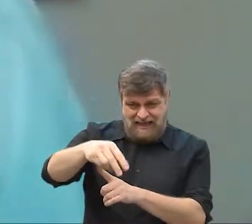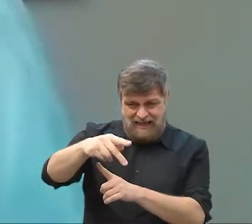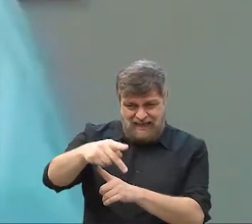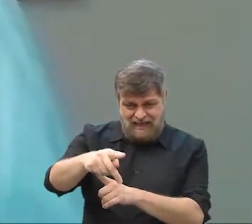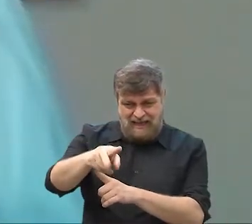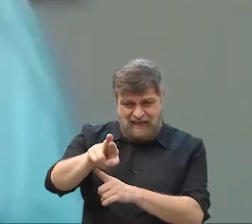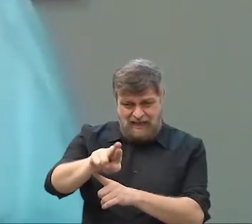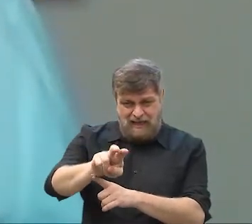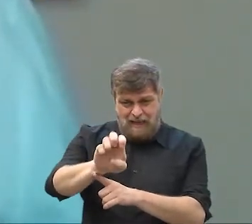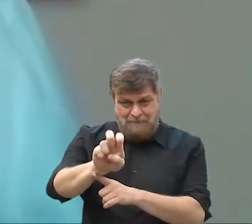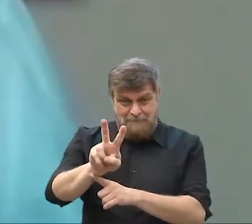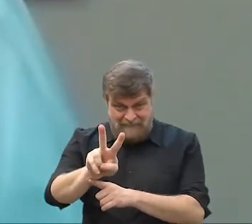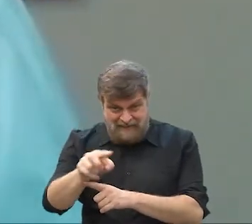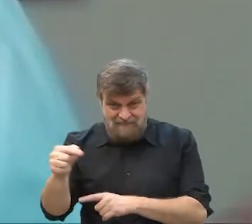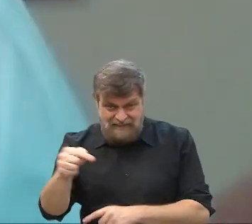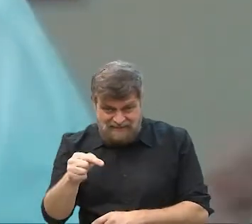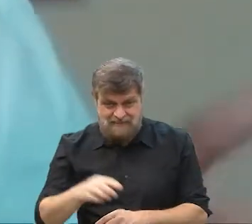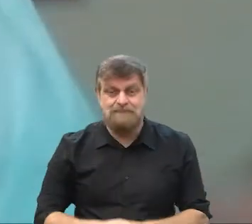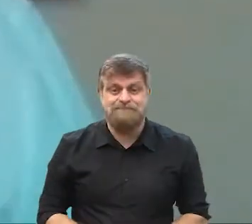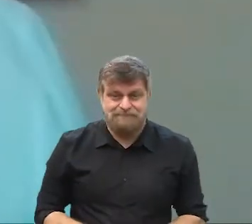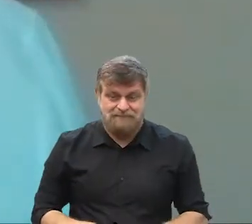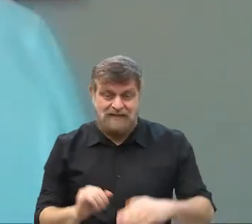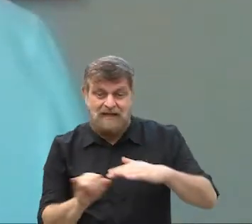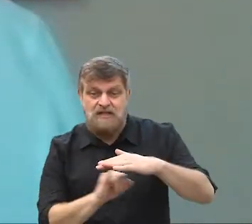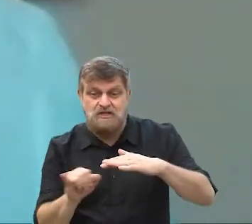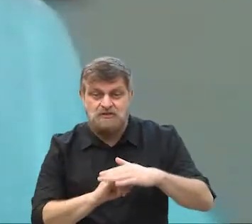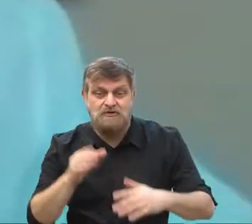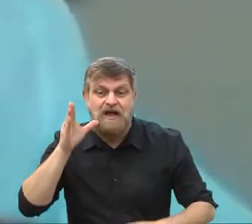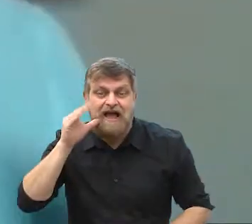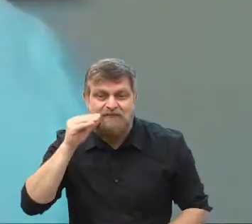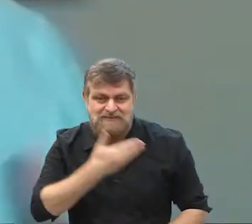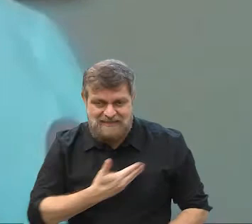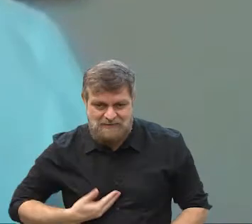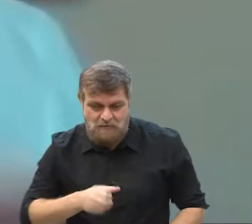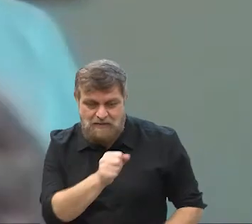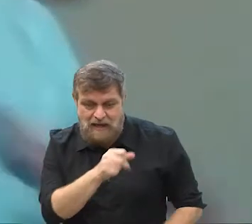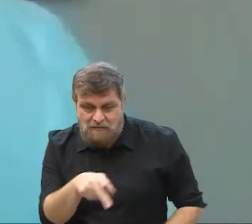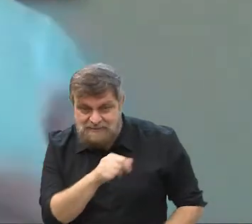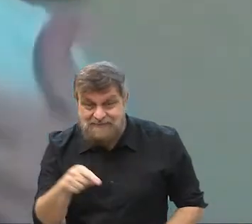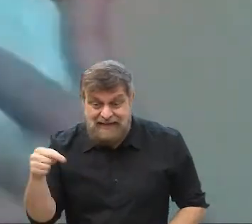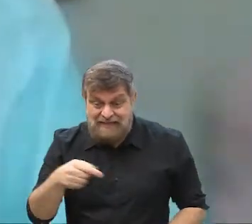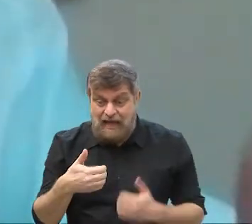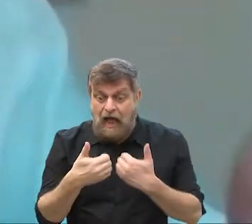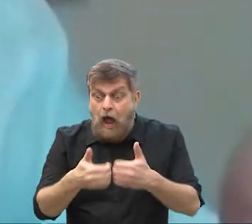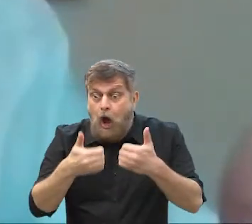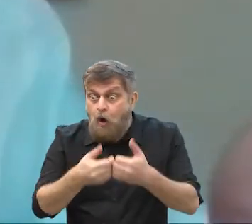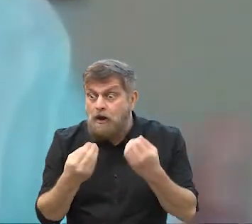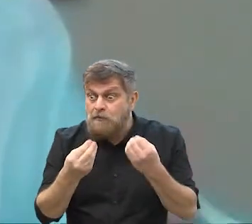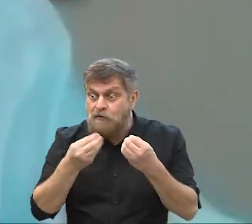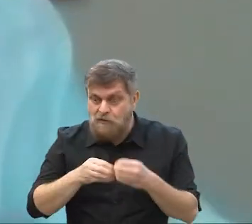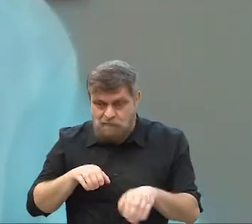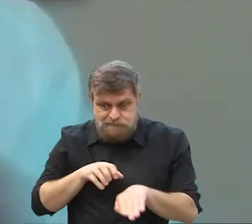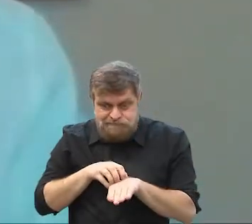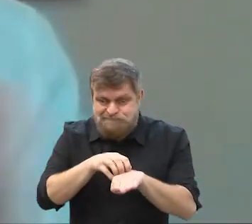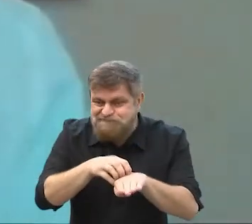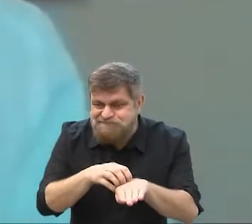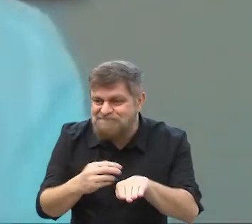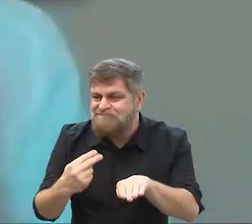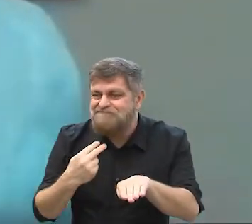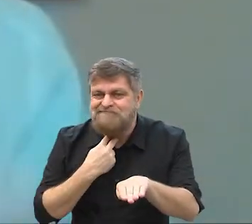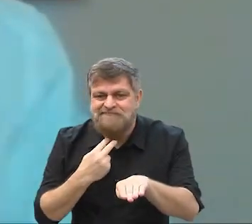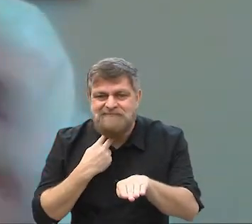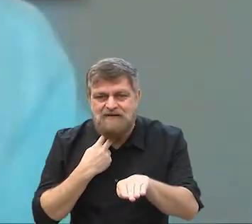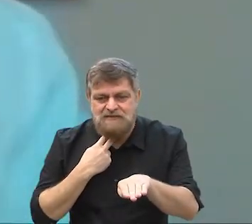precisou passar por lá também, né? E aí virava um caos, porque o ônibus não conseguia passar quando você